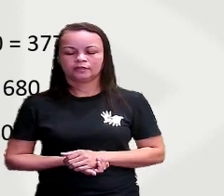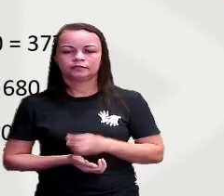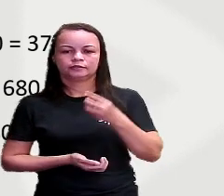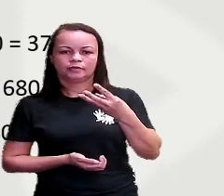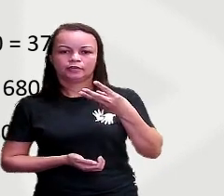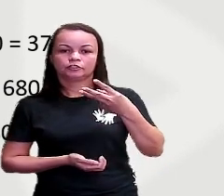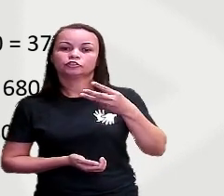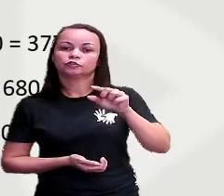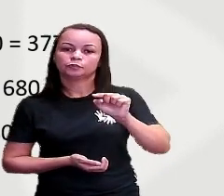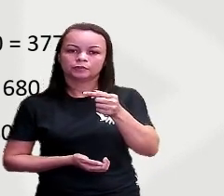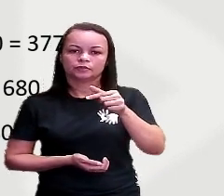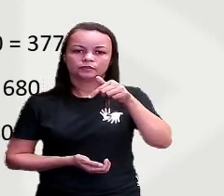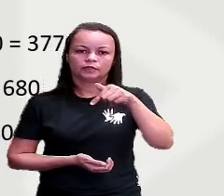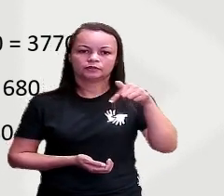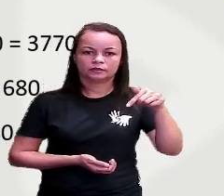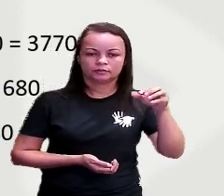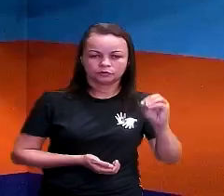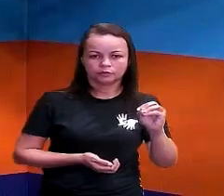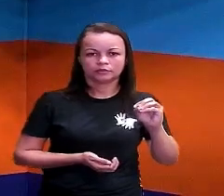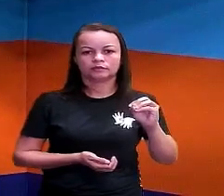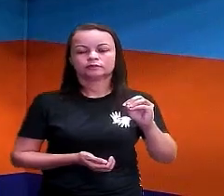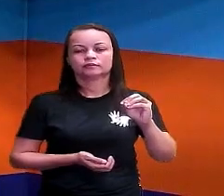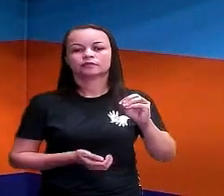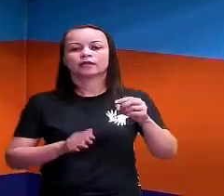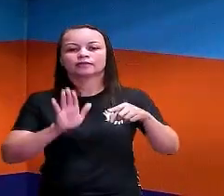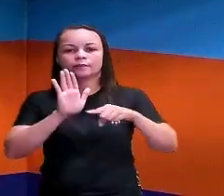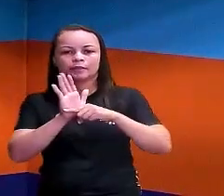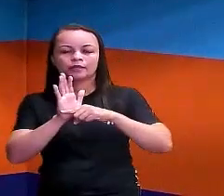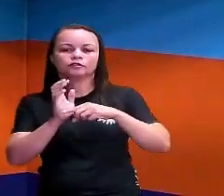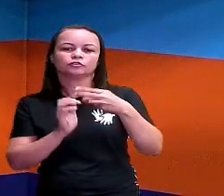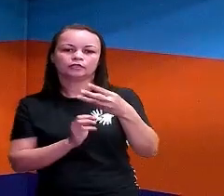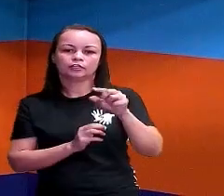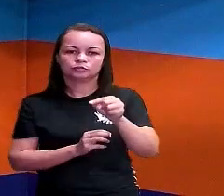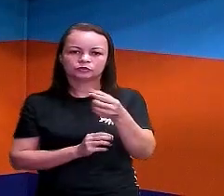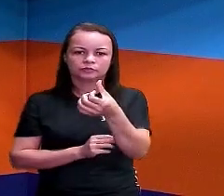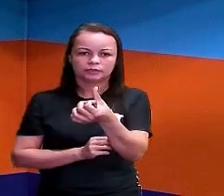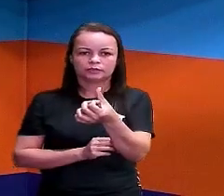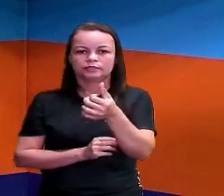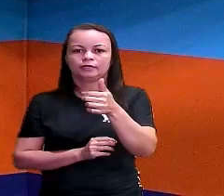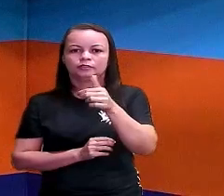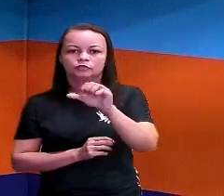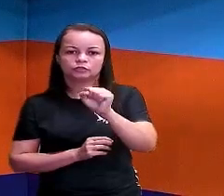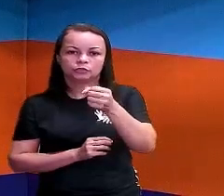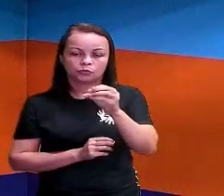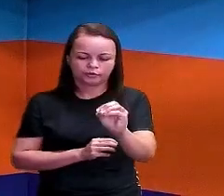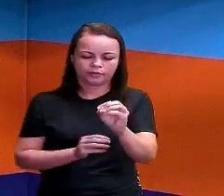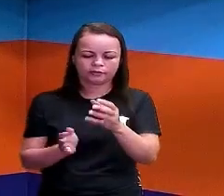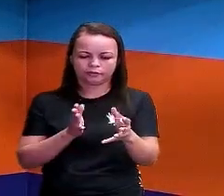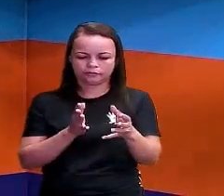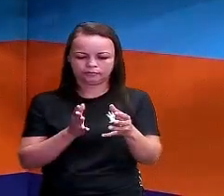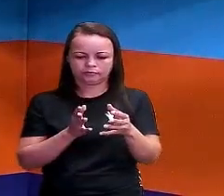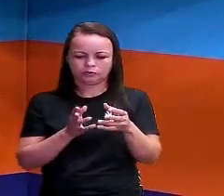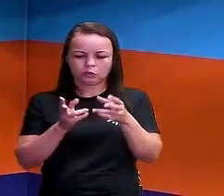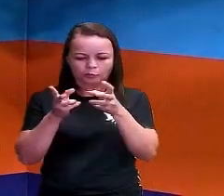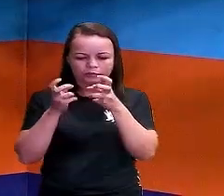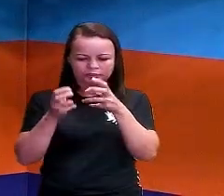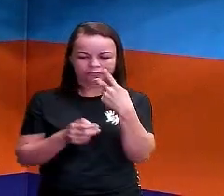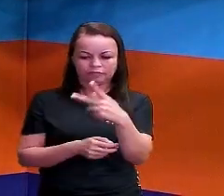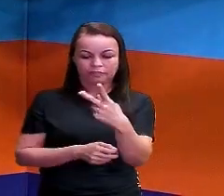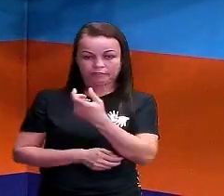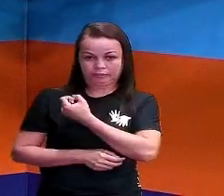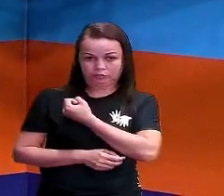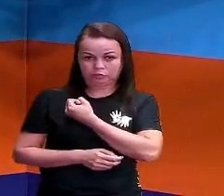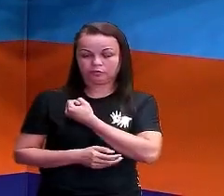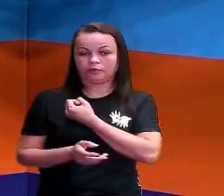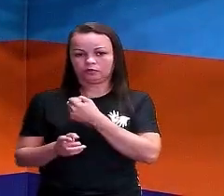3.770 menos 3.680. Se liguem aqui que o 7, dentro desse número aqui, ó, que está na ordem